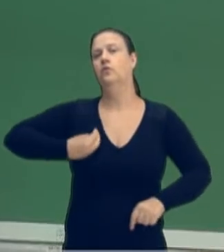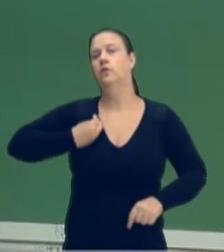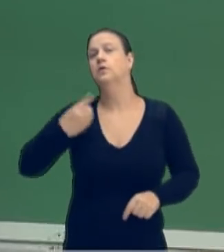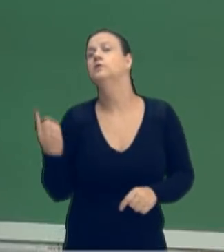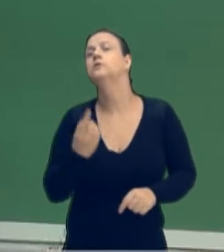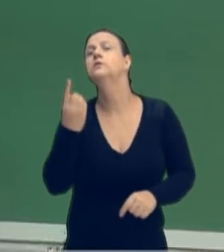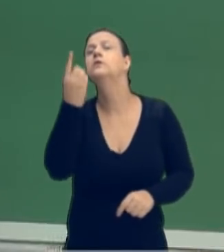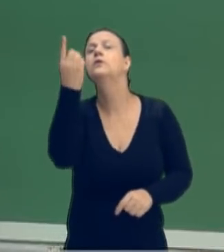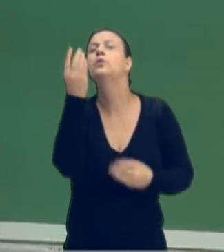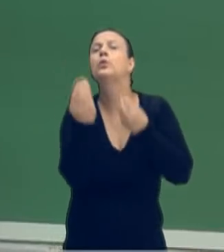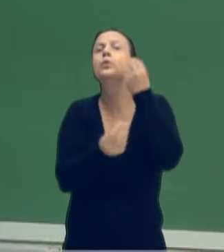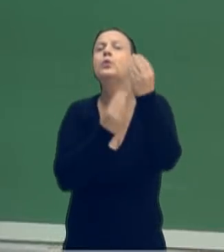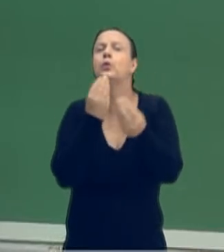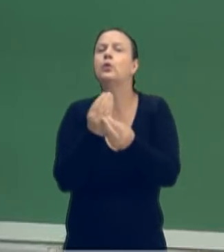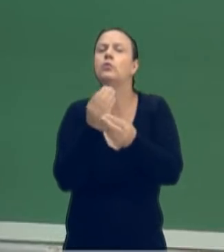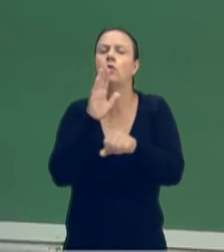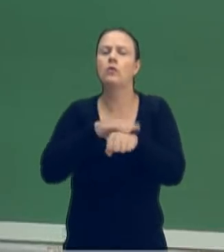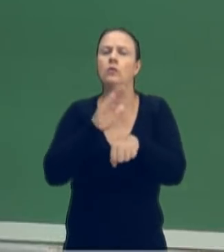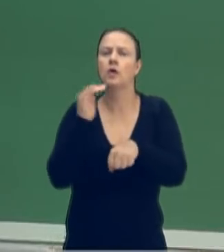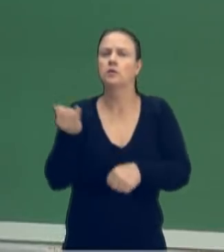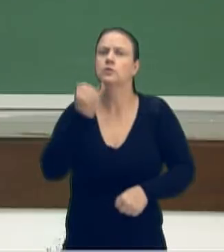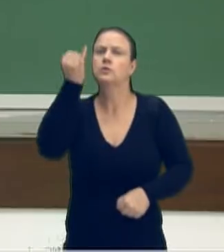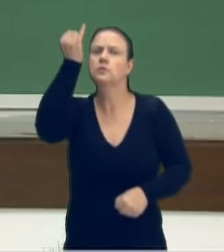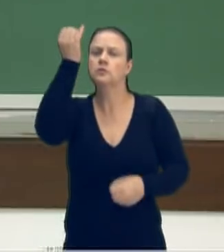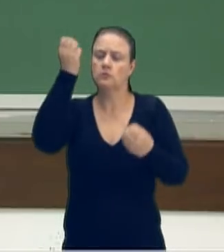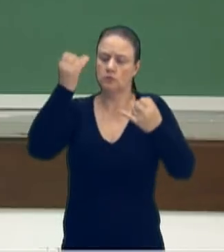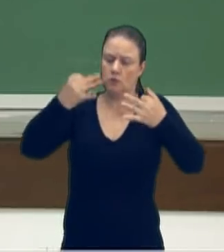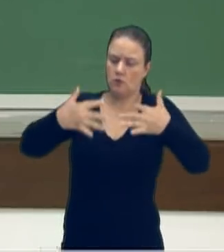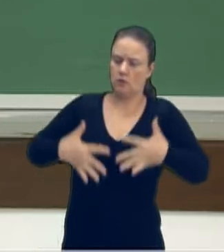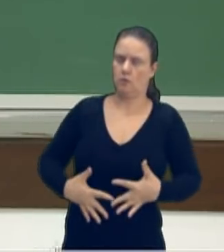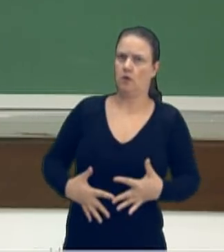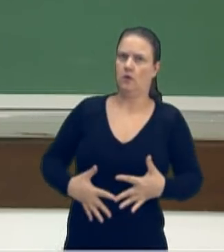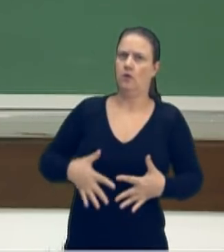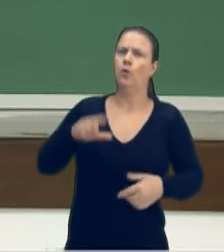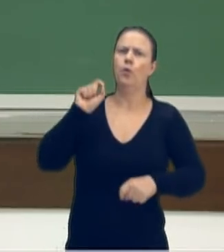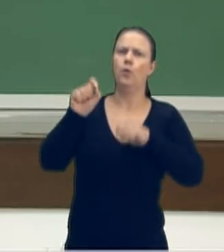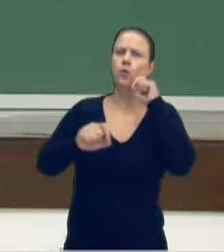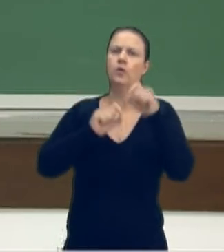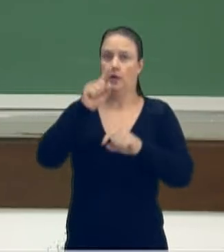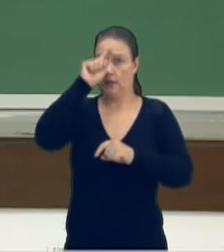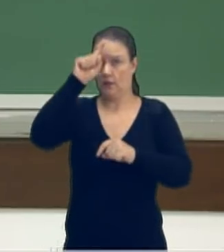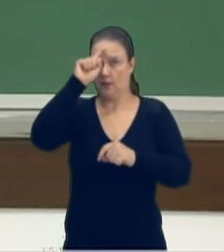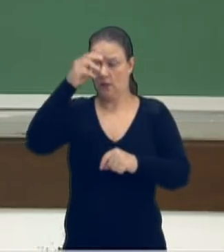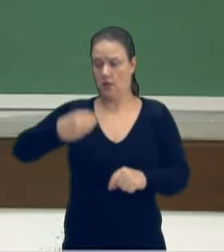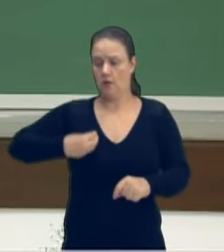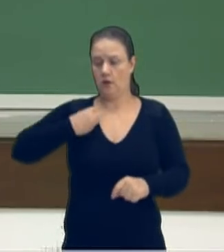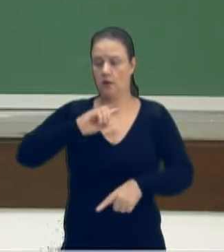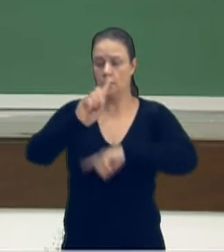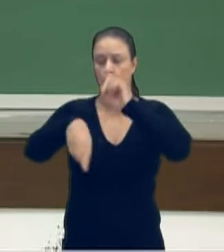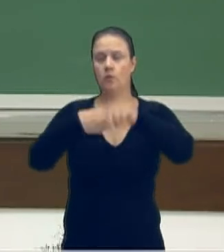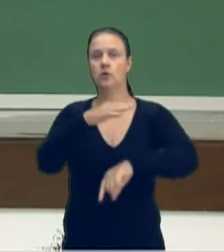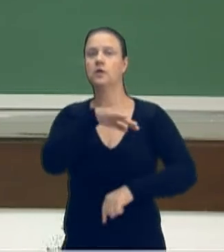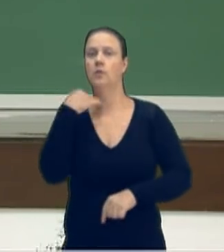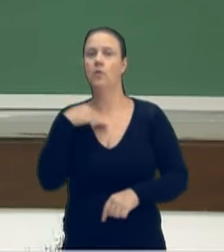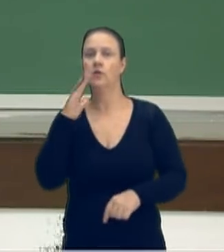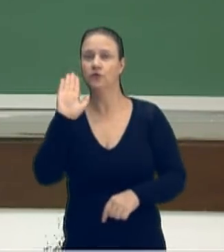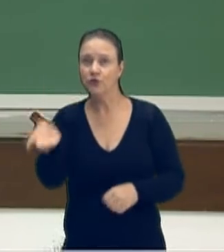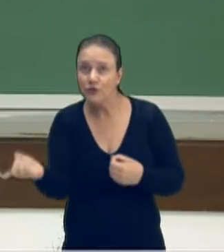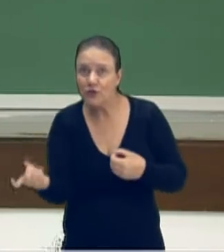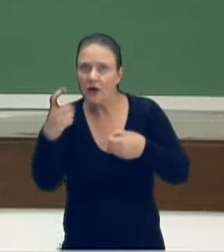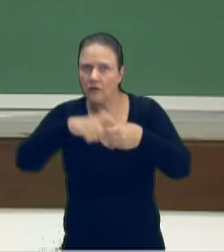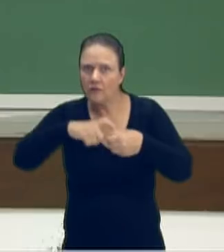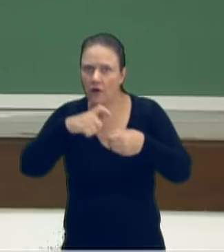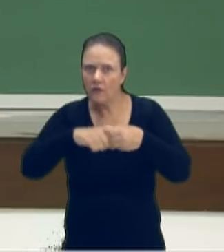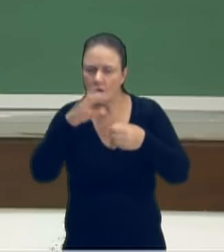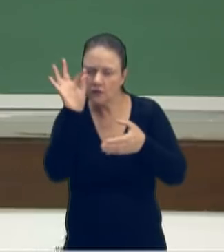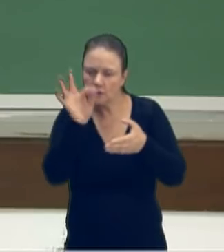é importante para eles e o que contava realmente a ideia de vida e morte. Daqui a pouquinho vamos voltar